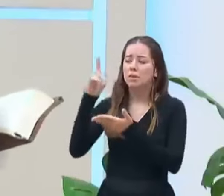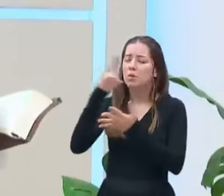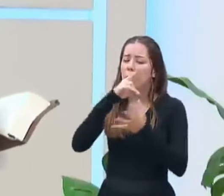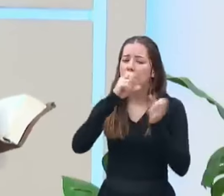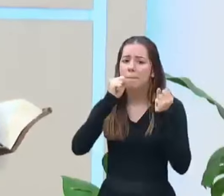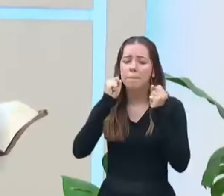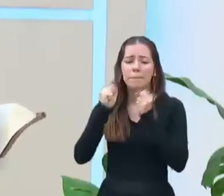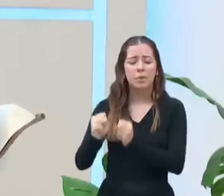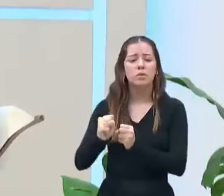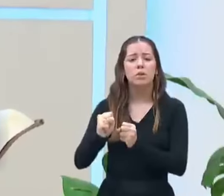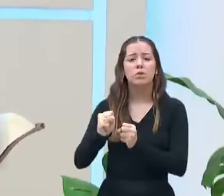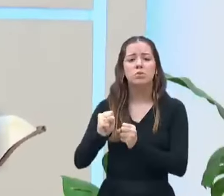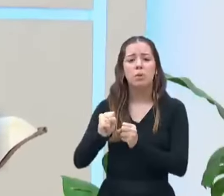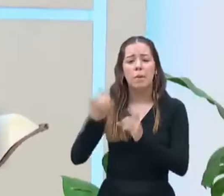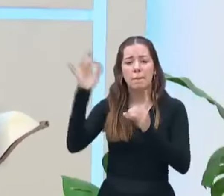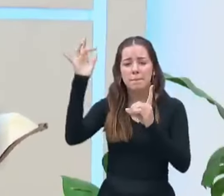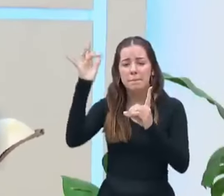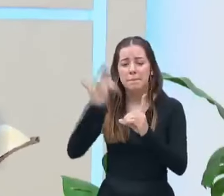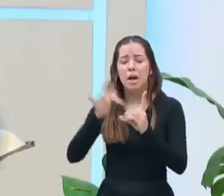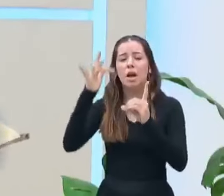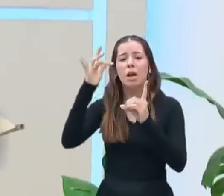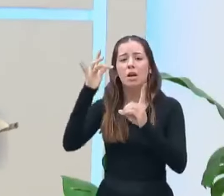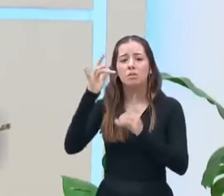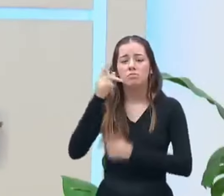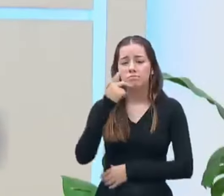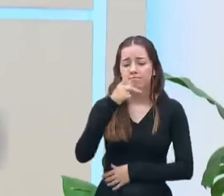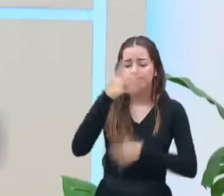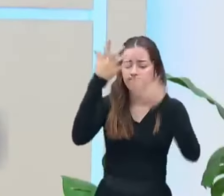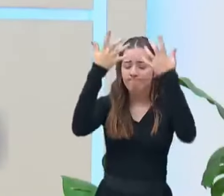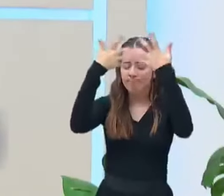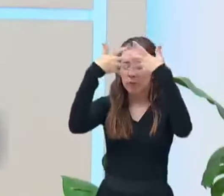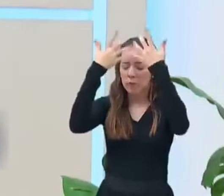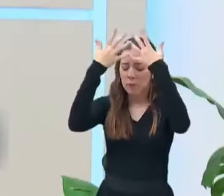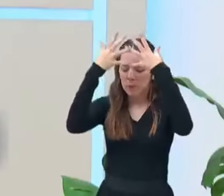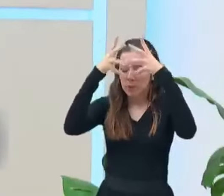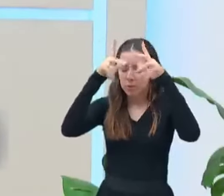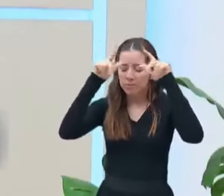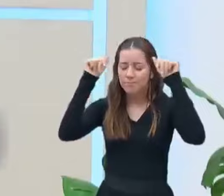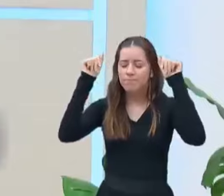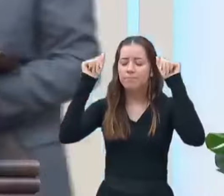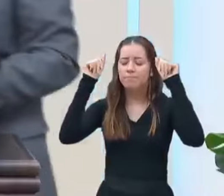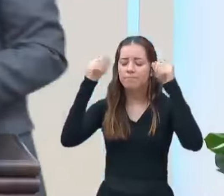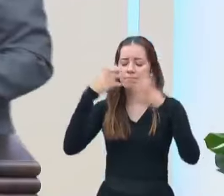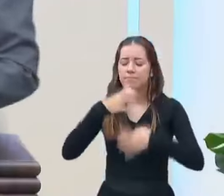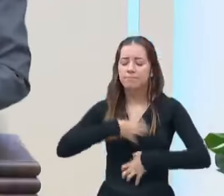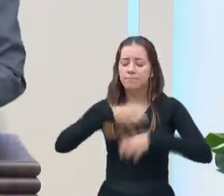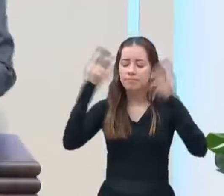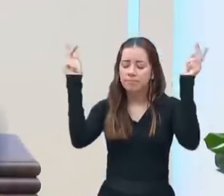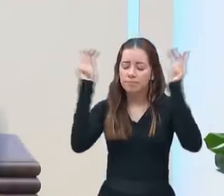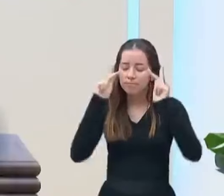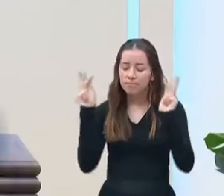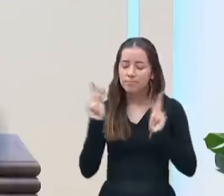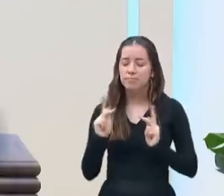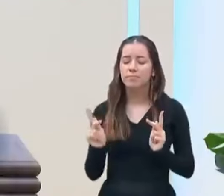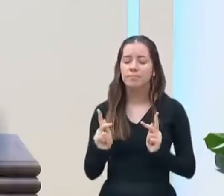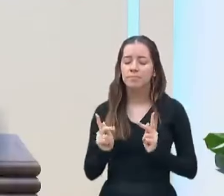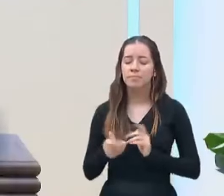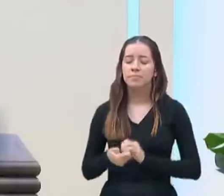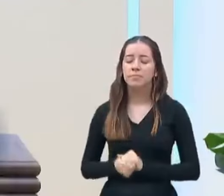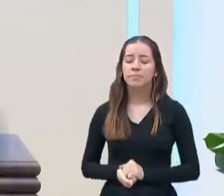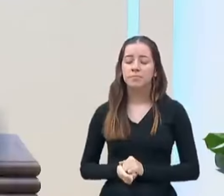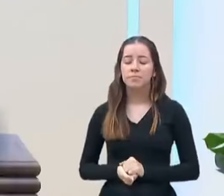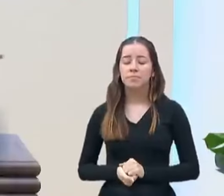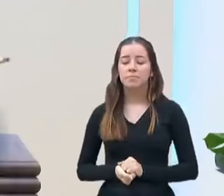toca na tua mente agora e tira este mal em nome de Jesus. A segunda ação de